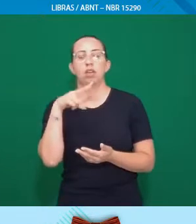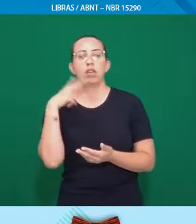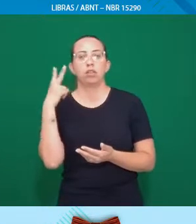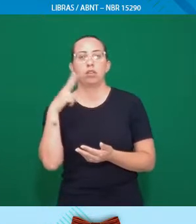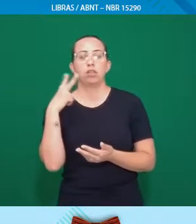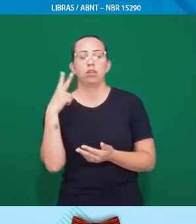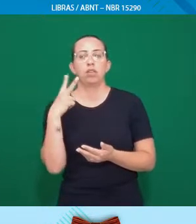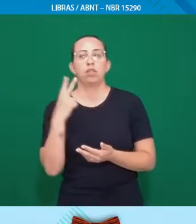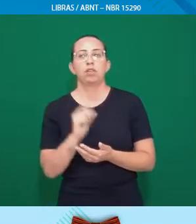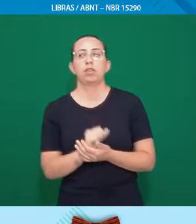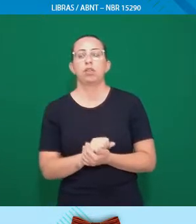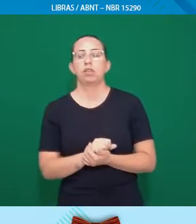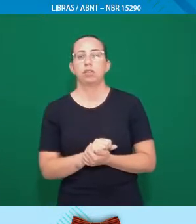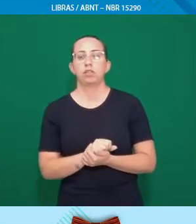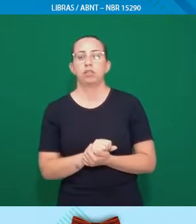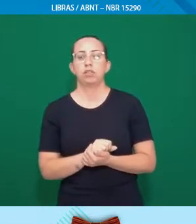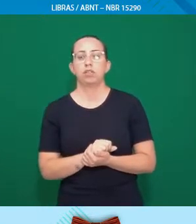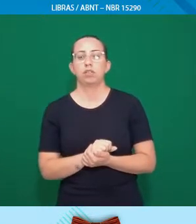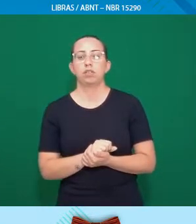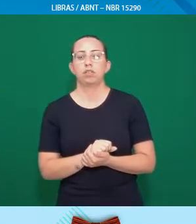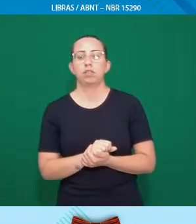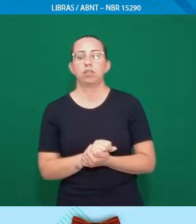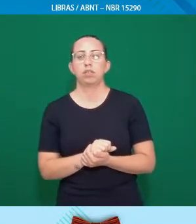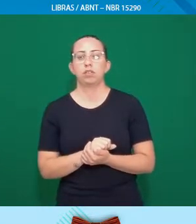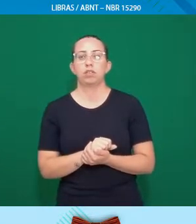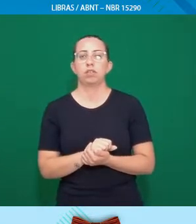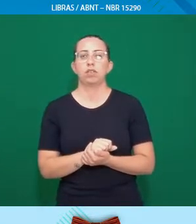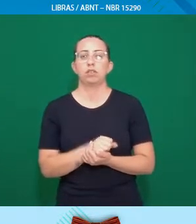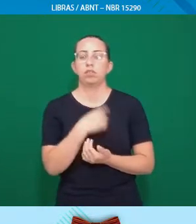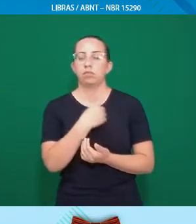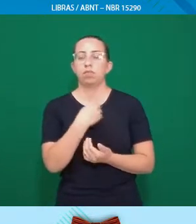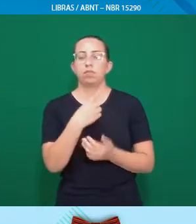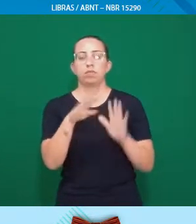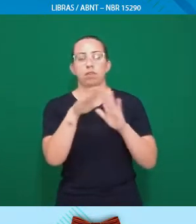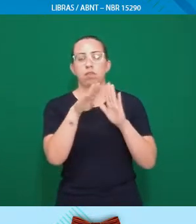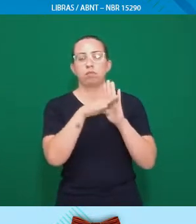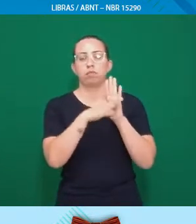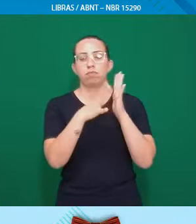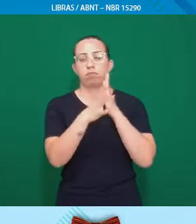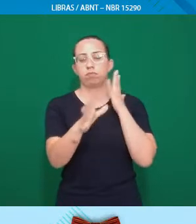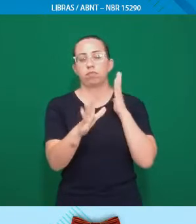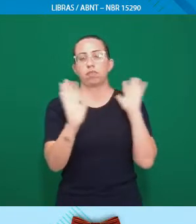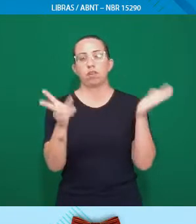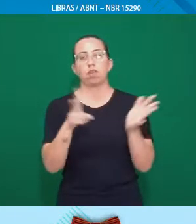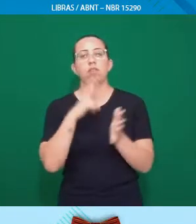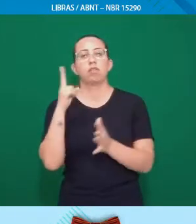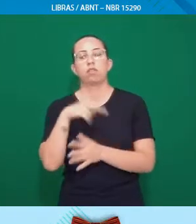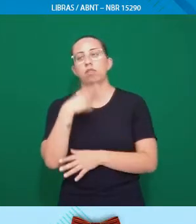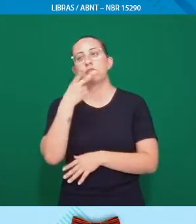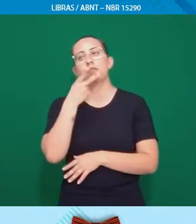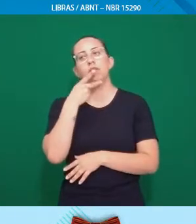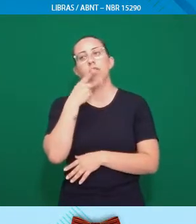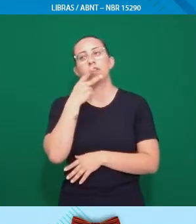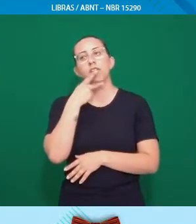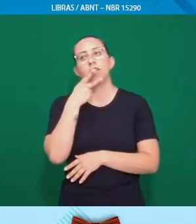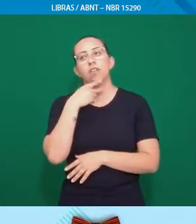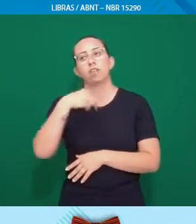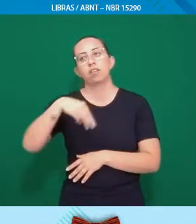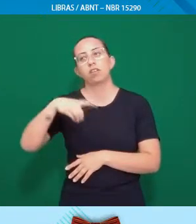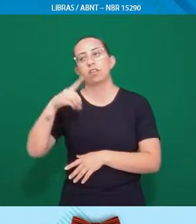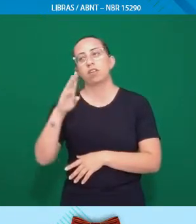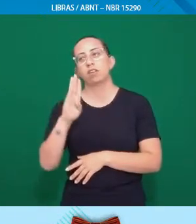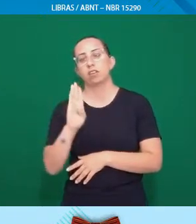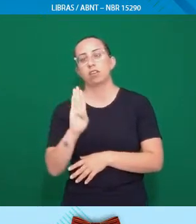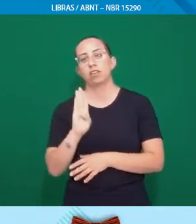E aí e de acordo com as ordens das inscrições passa a palavra senhor' Vereador Darci Rodrigo Pedroso